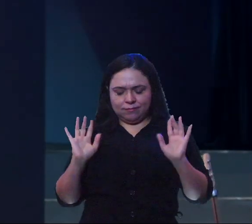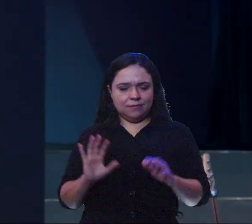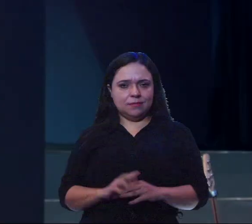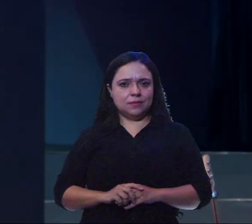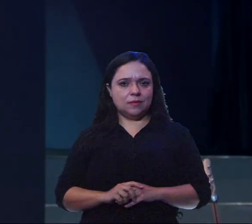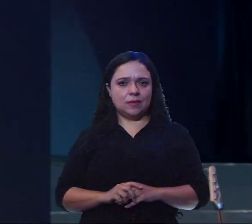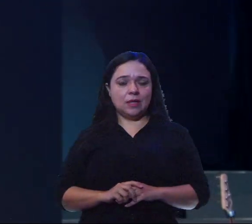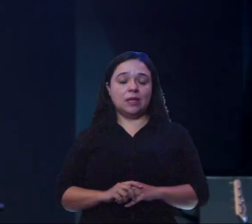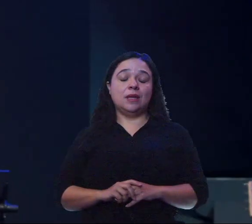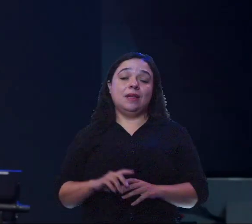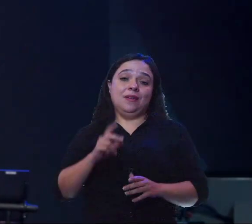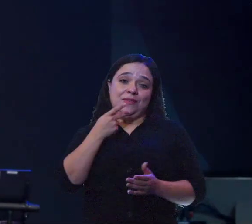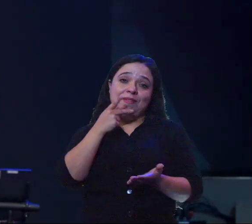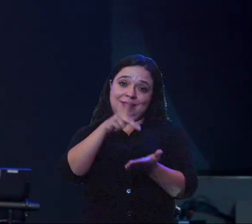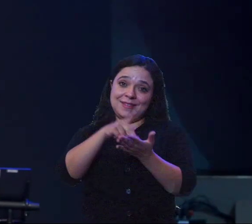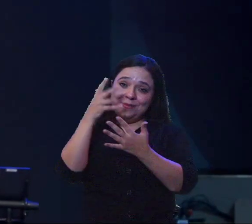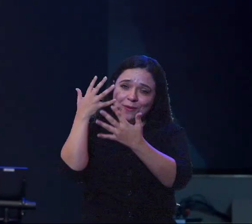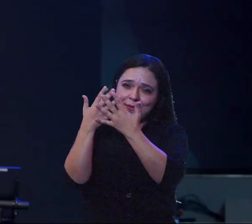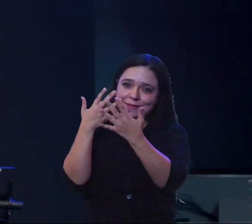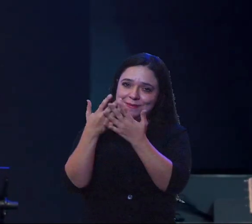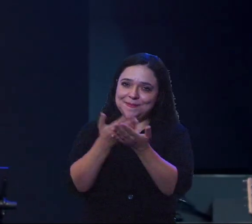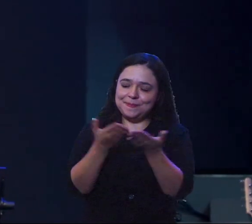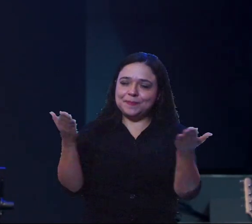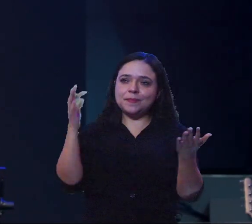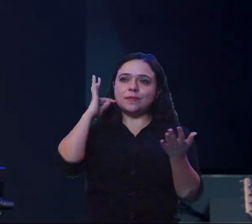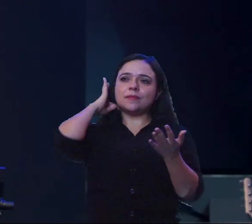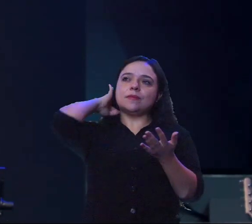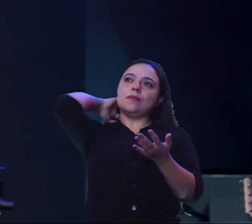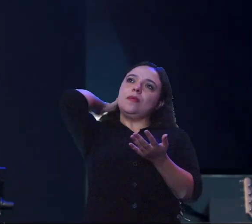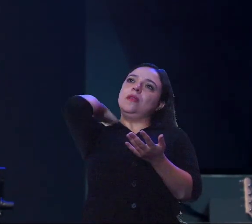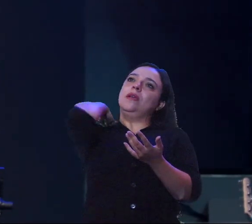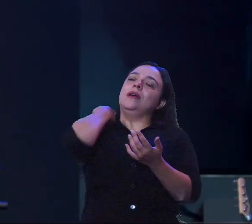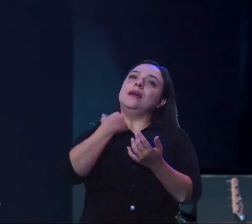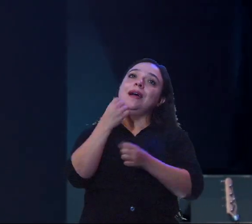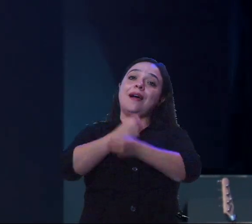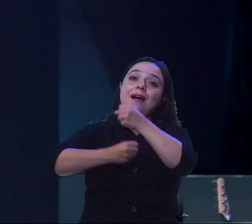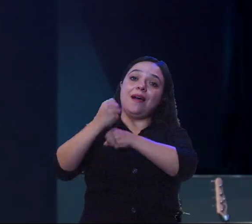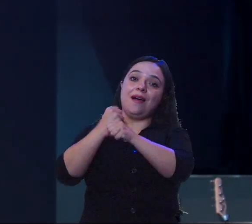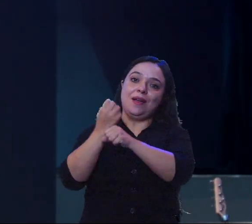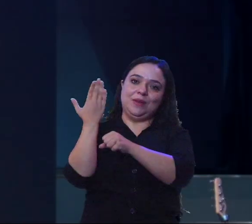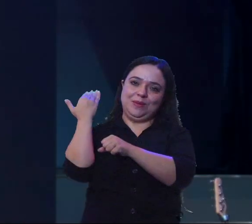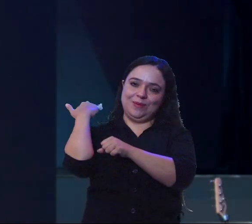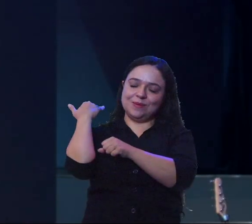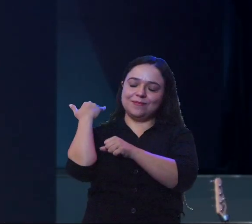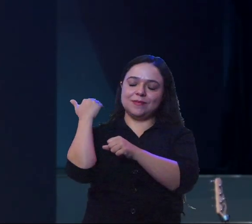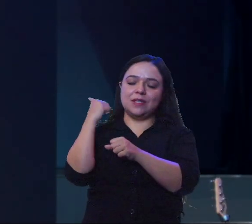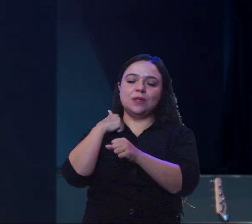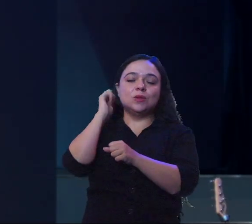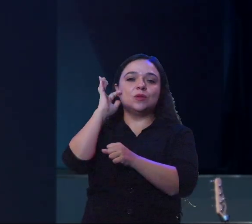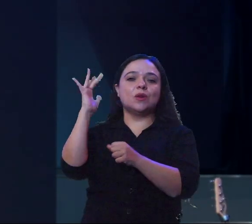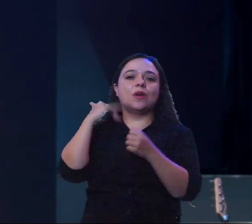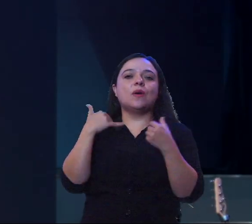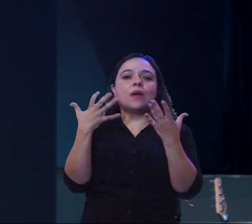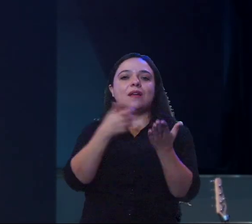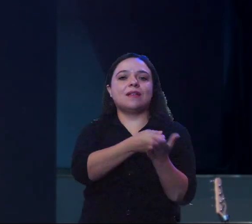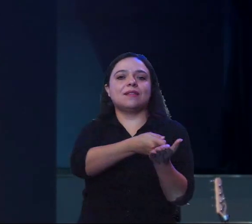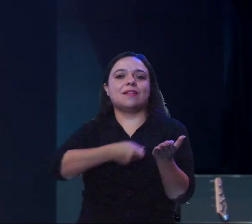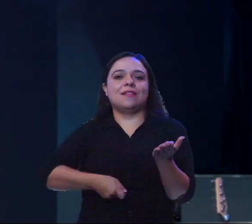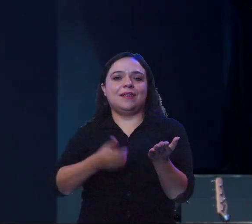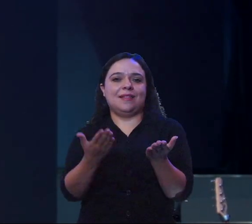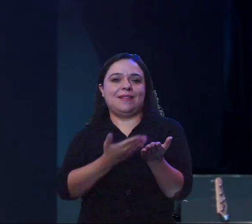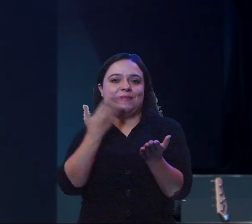Eu confesso para você que alguns anos atrás eu coloquei um sonho no papel que era de escrever livros.